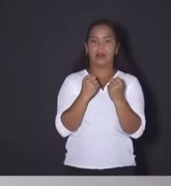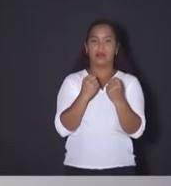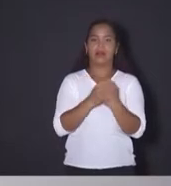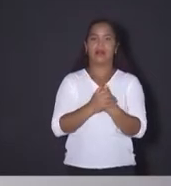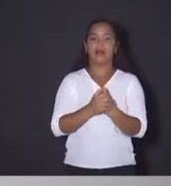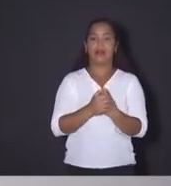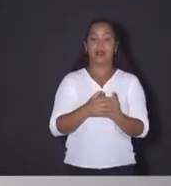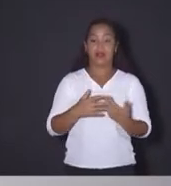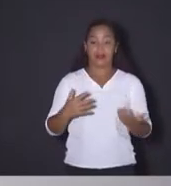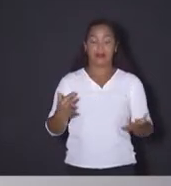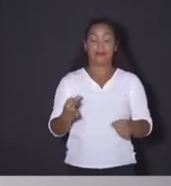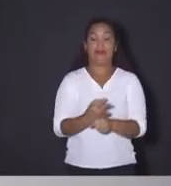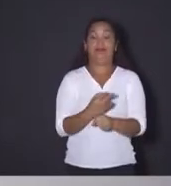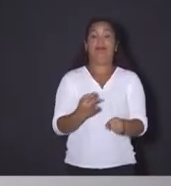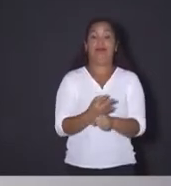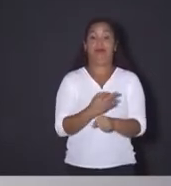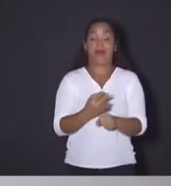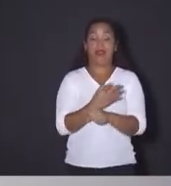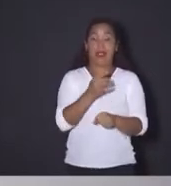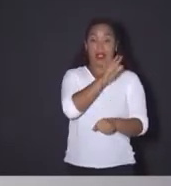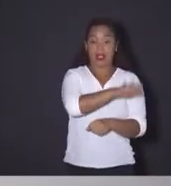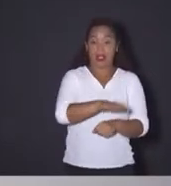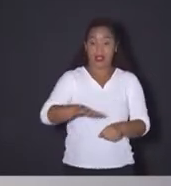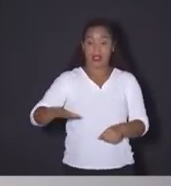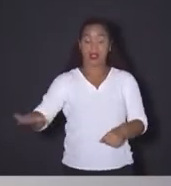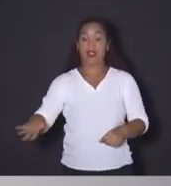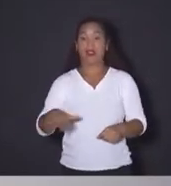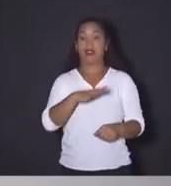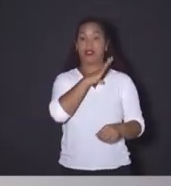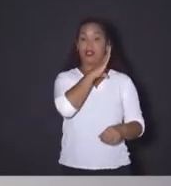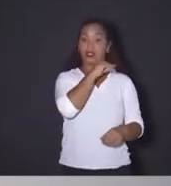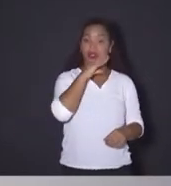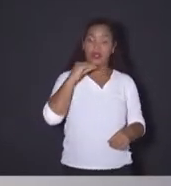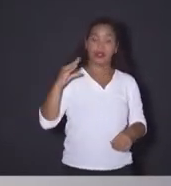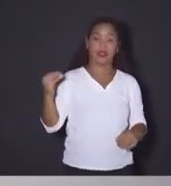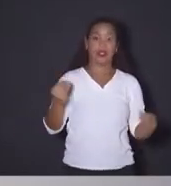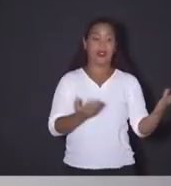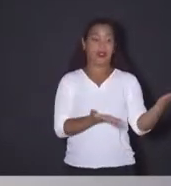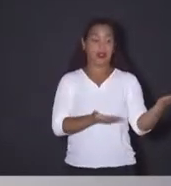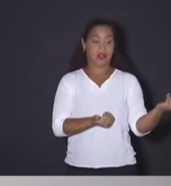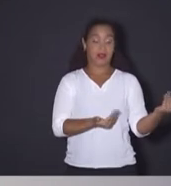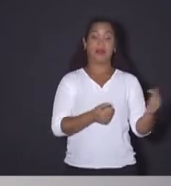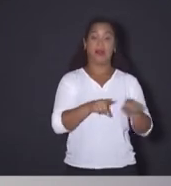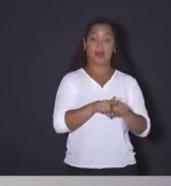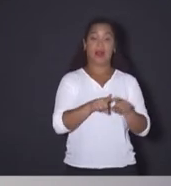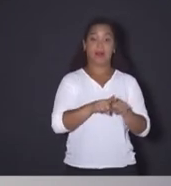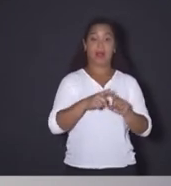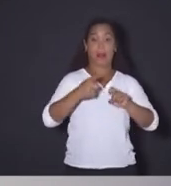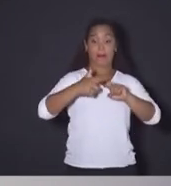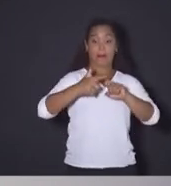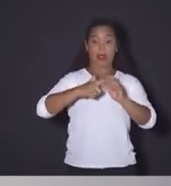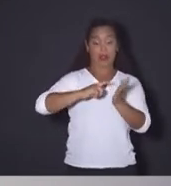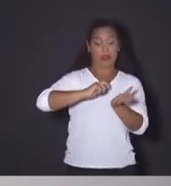quais são os cenários em que crianças e jovens são prescritos com anfetaminas para aprender